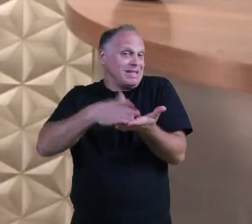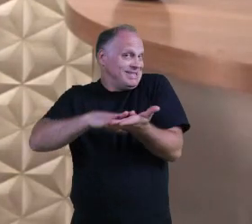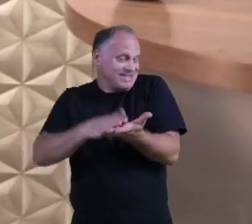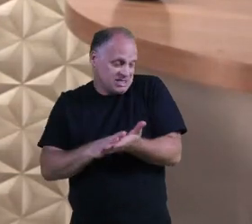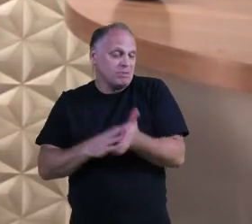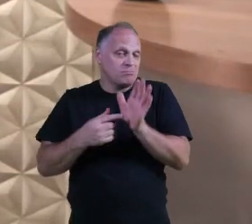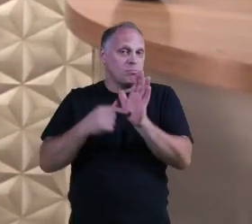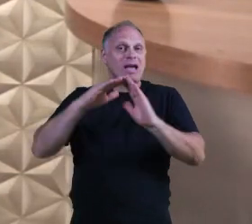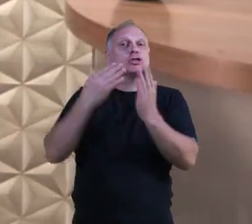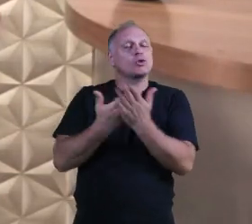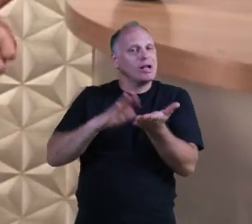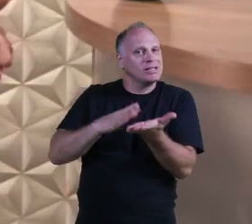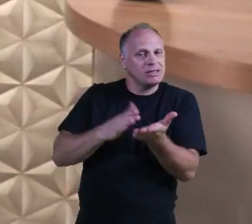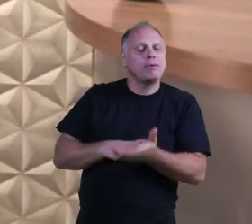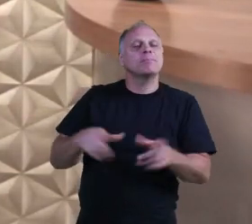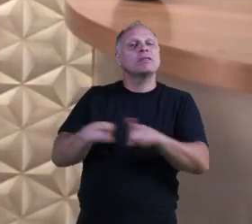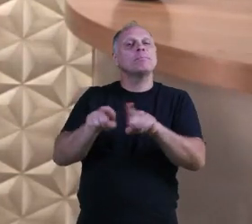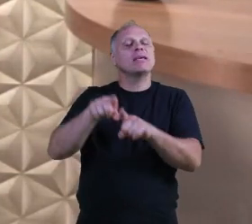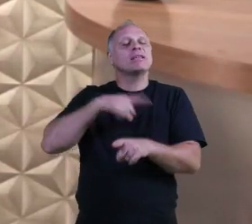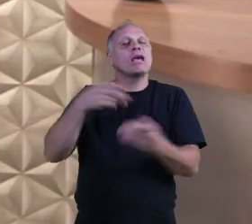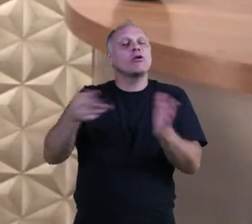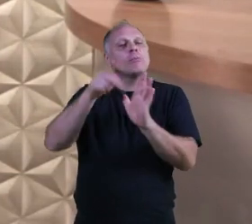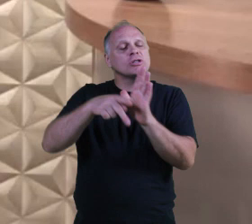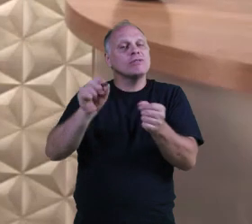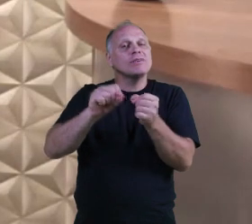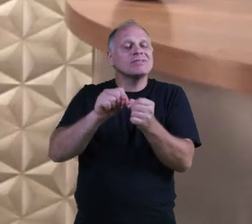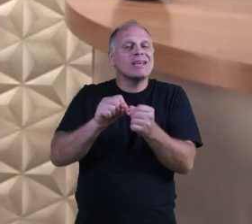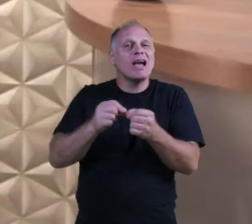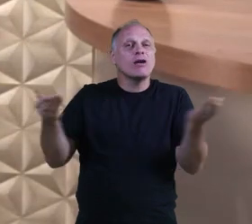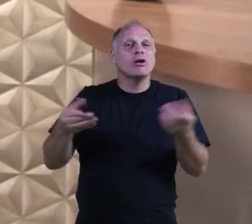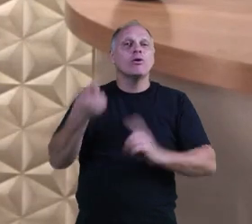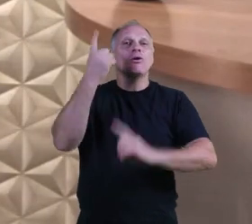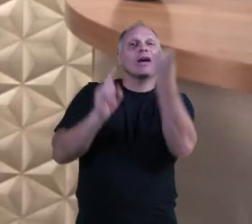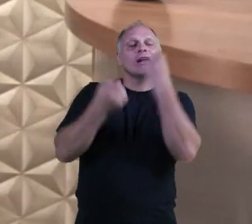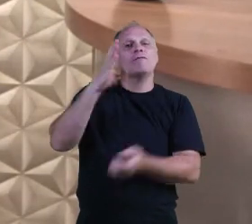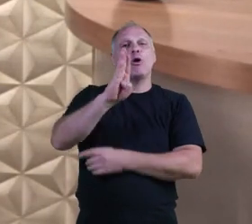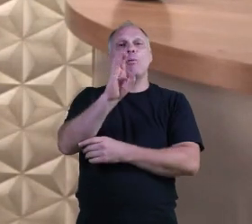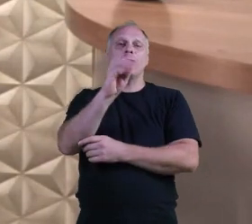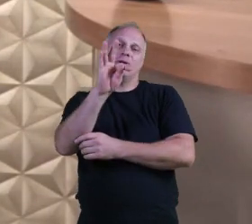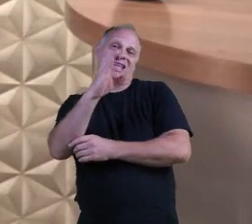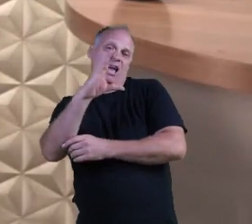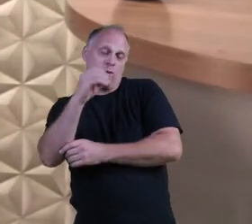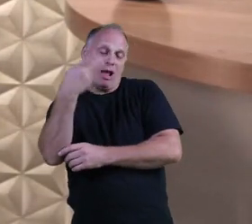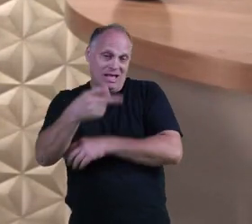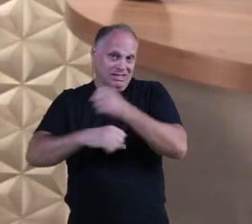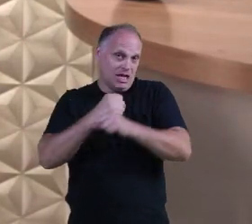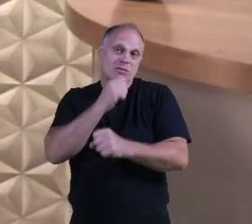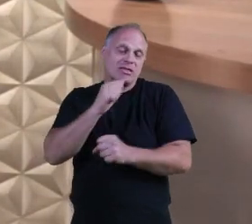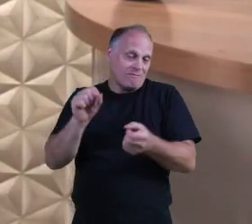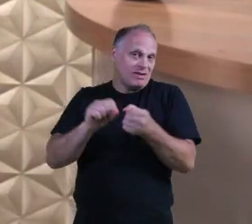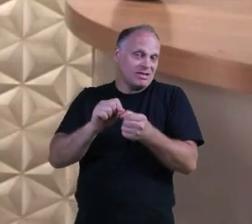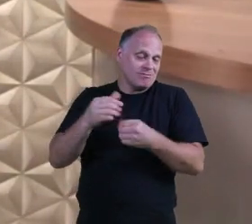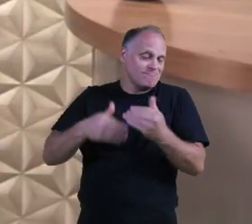carentes, né, lá para frente fazer uma oficina. Eu tenho um projeto de abrir o